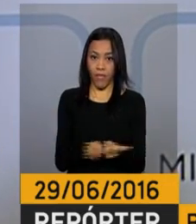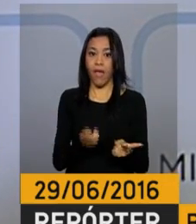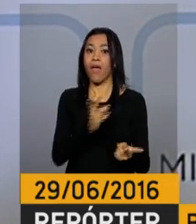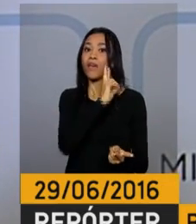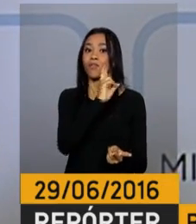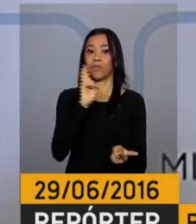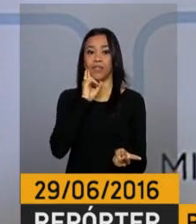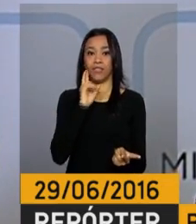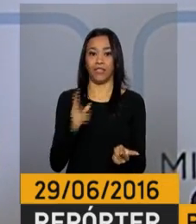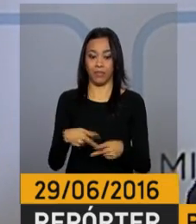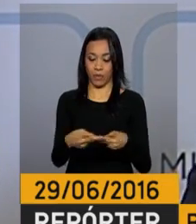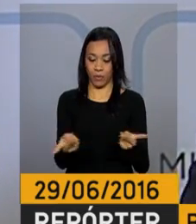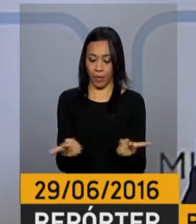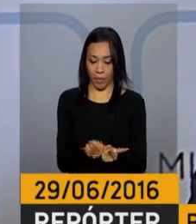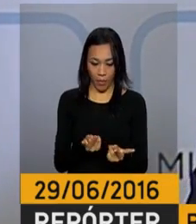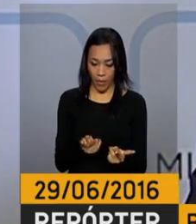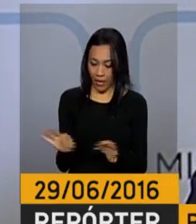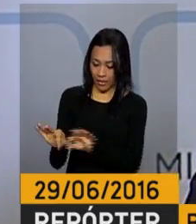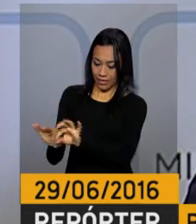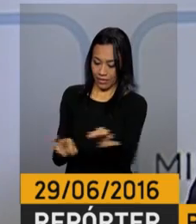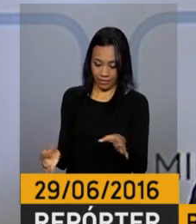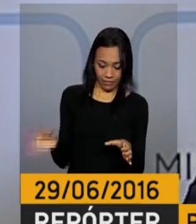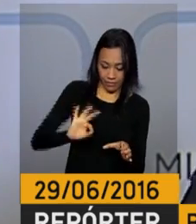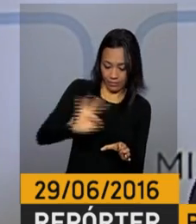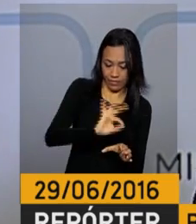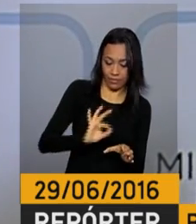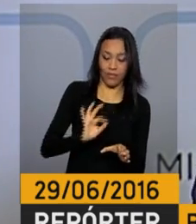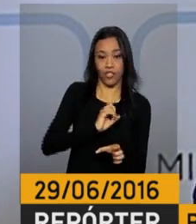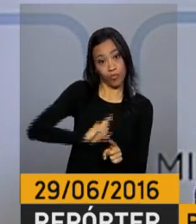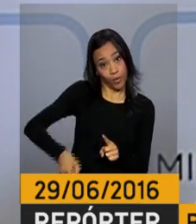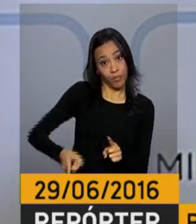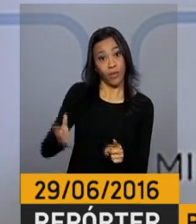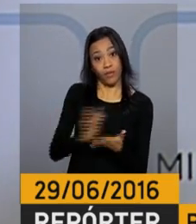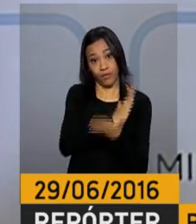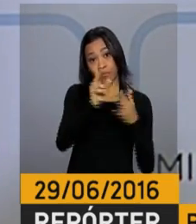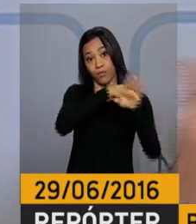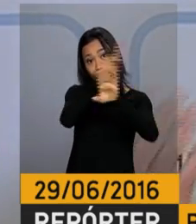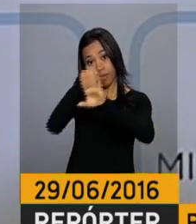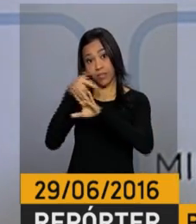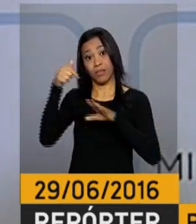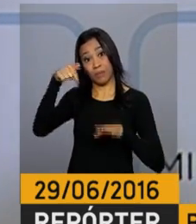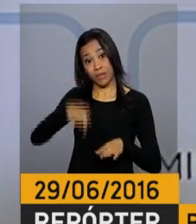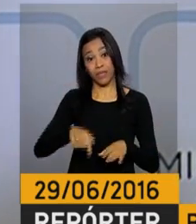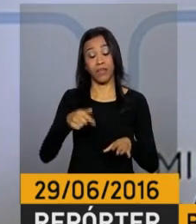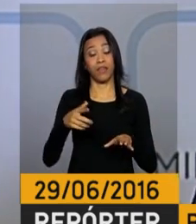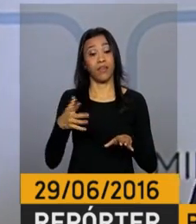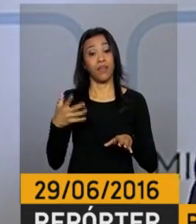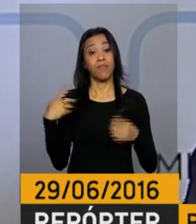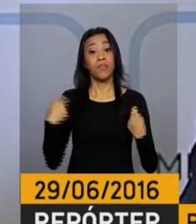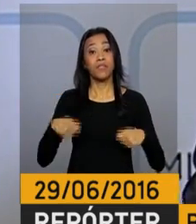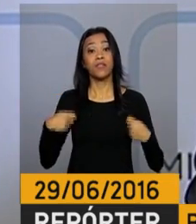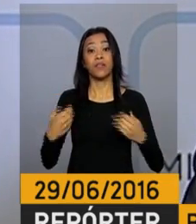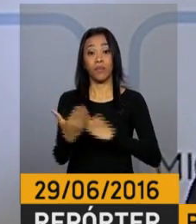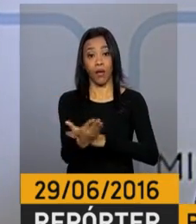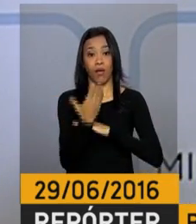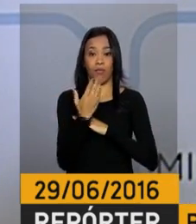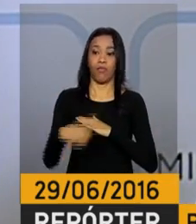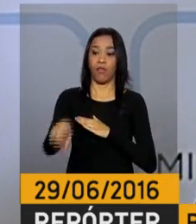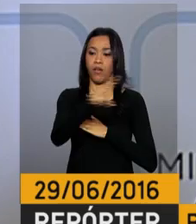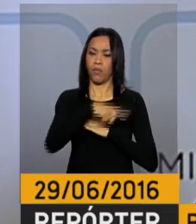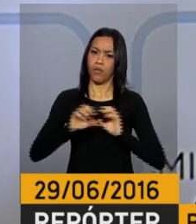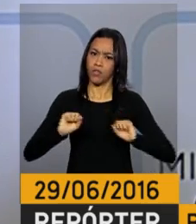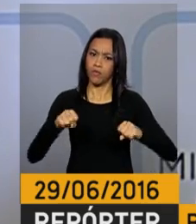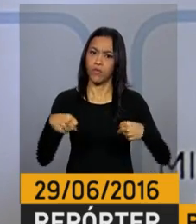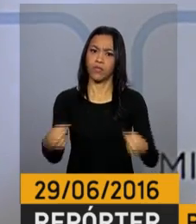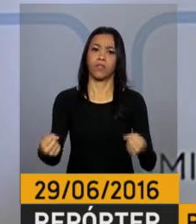o adicionado pelos próprios consumidores ainda representa o maior volume então todo esse esforço é muito importante e nós precisamos